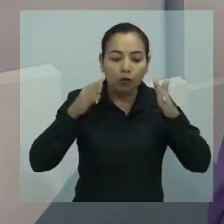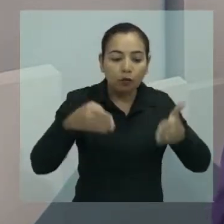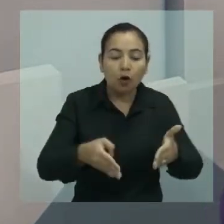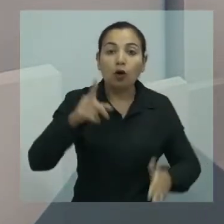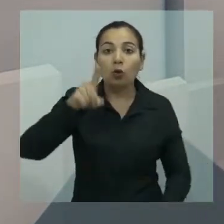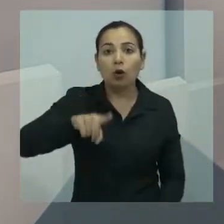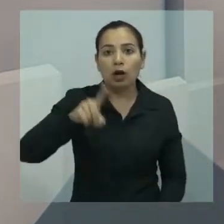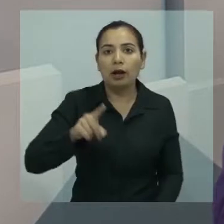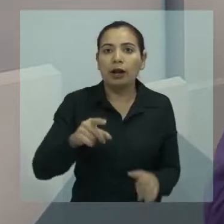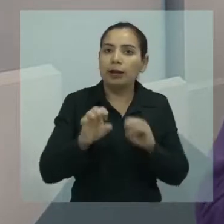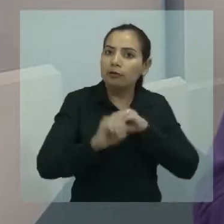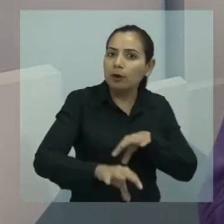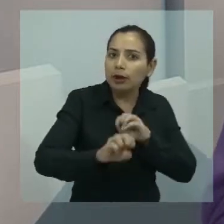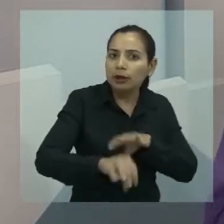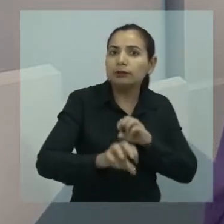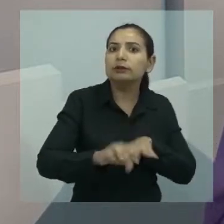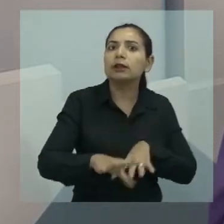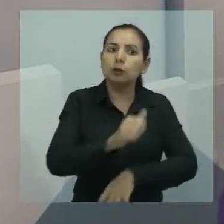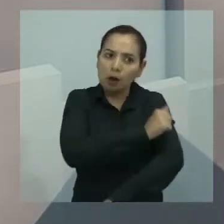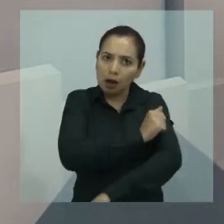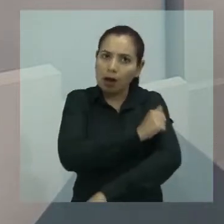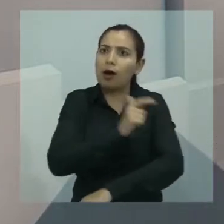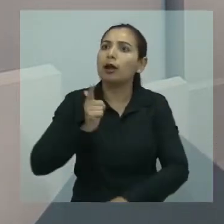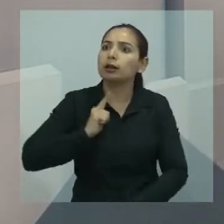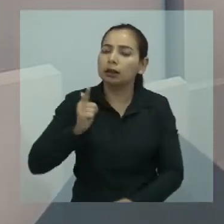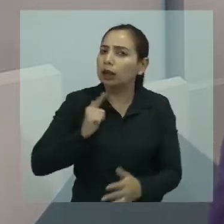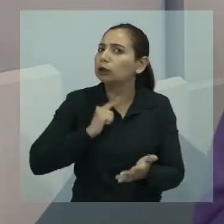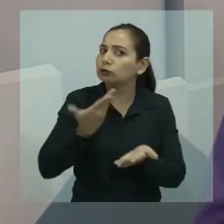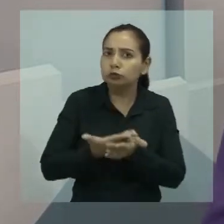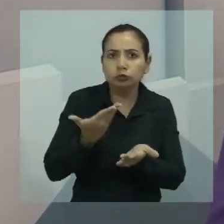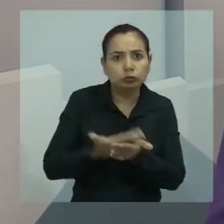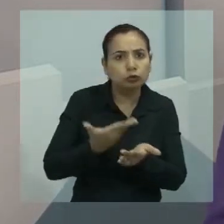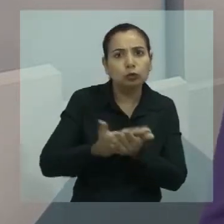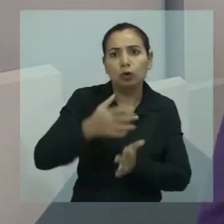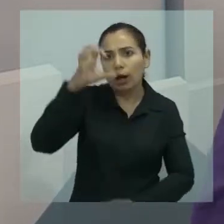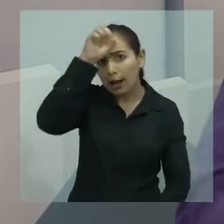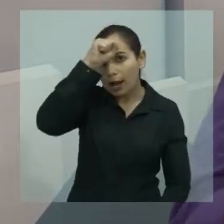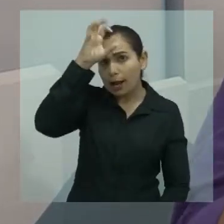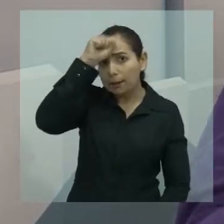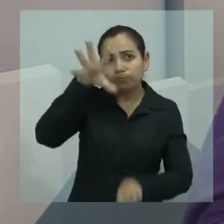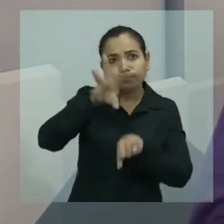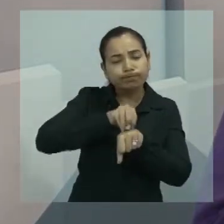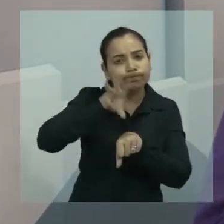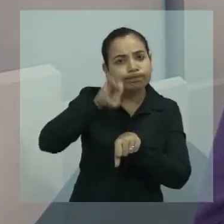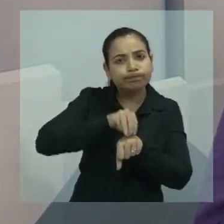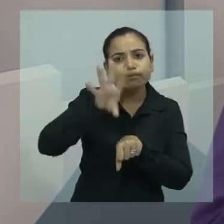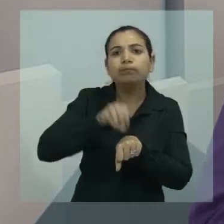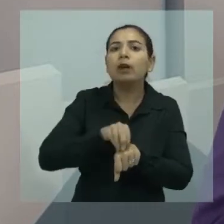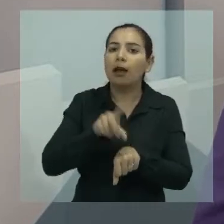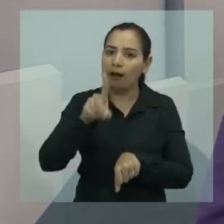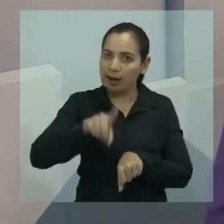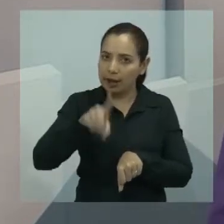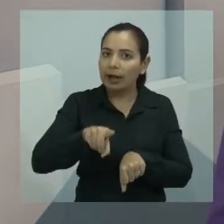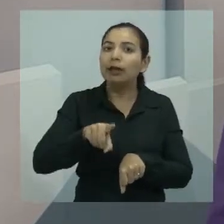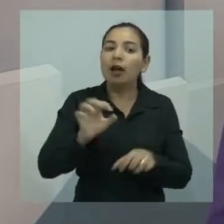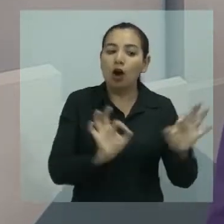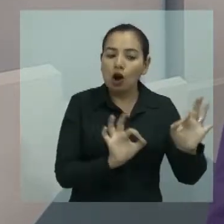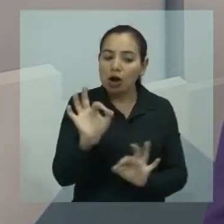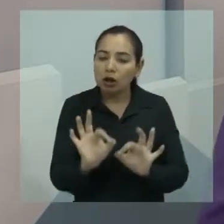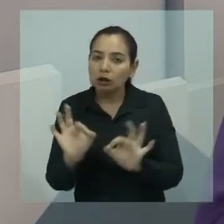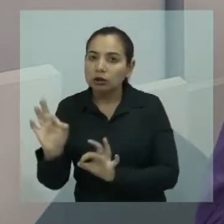também previsto e não há interrupção. Quer dizer, o foco é o ensino e os estudantes estão ali, na maior parte do seu